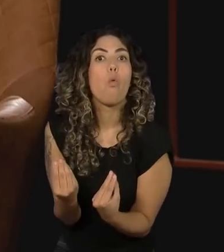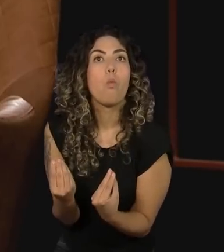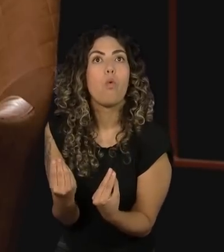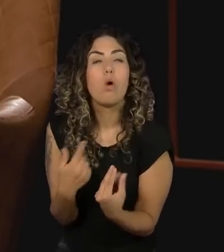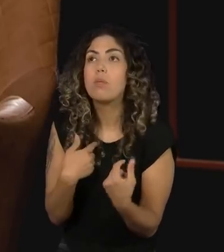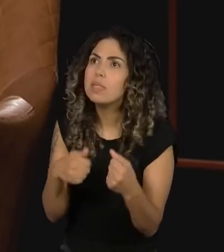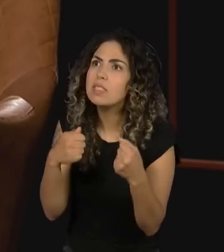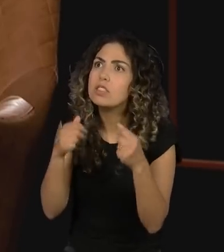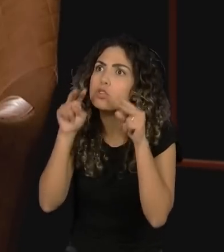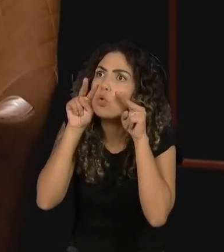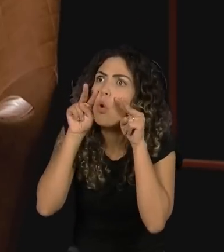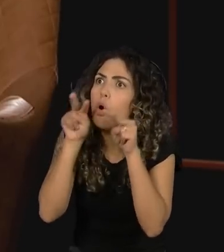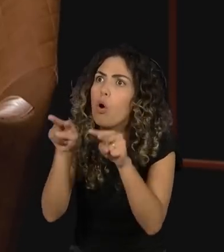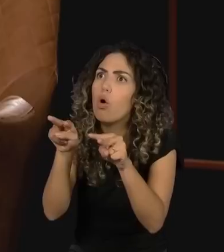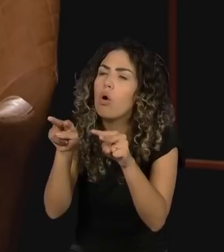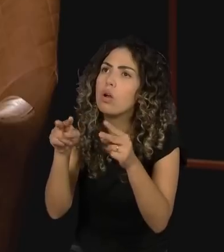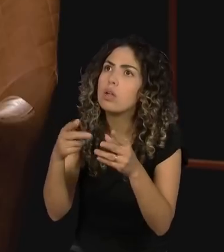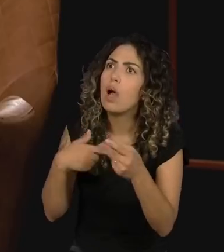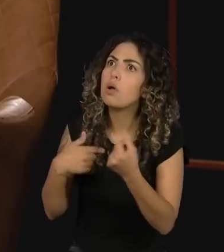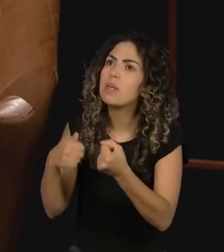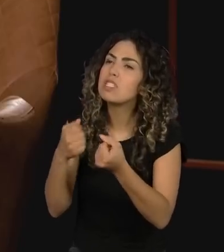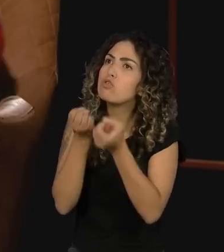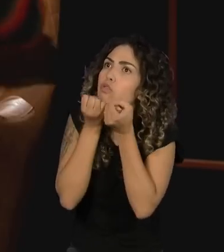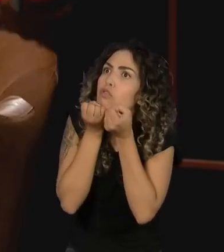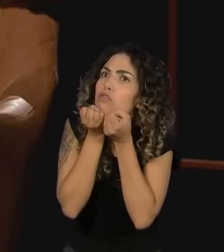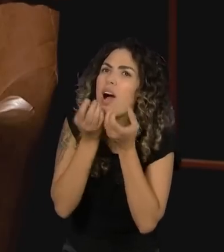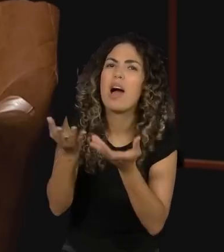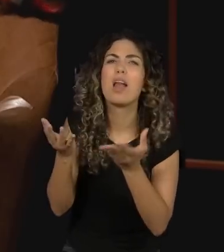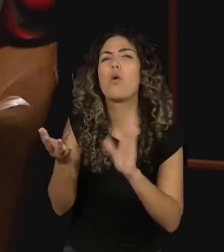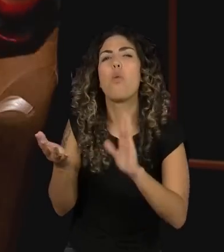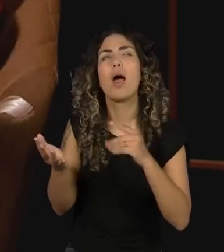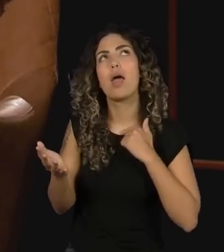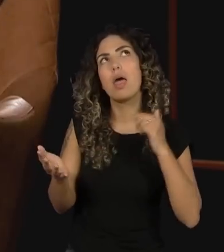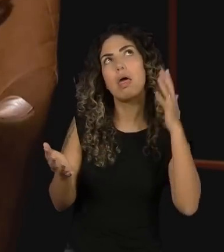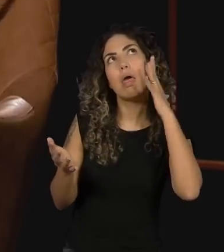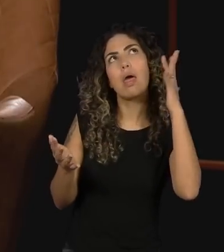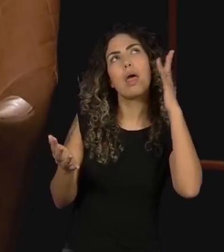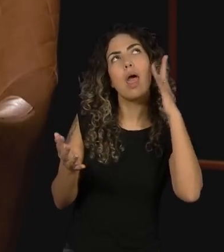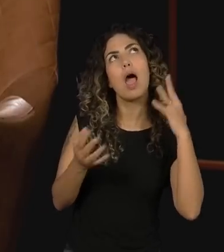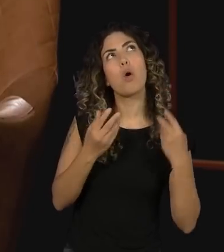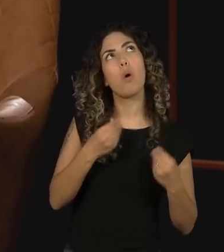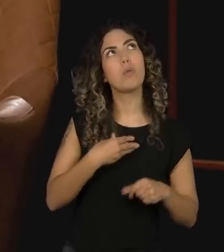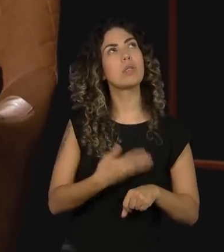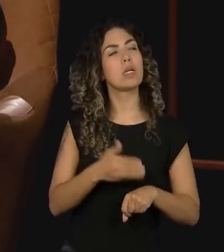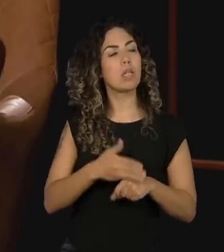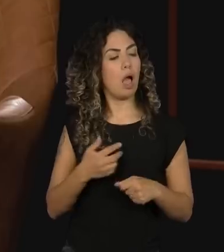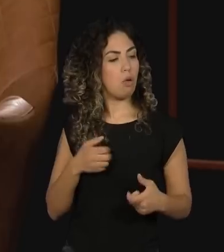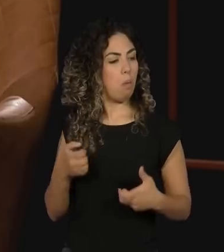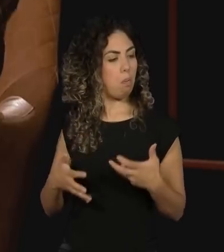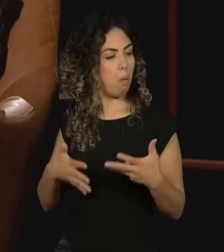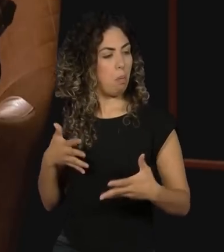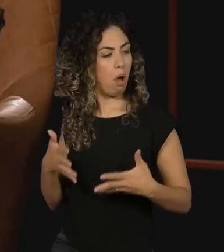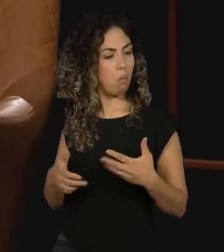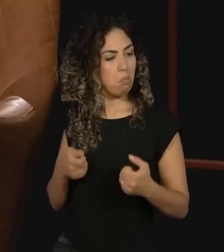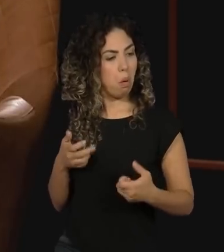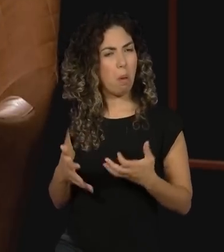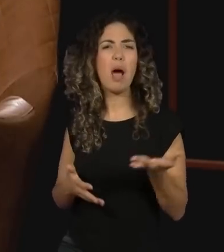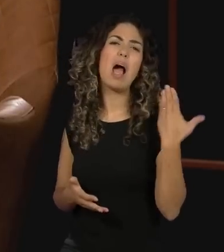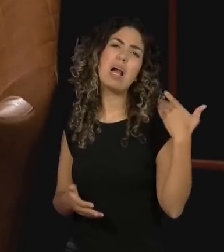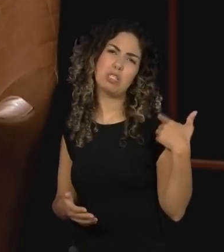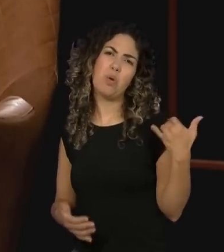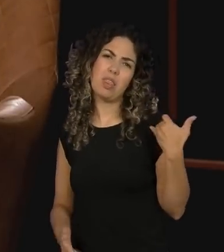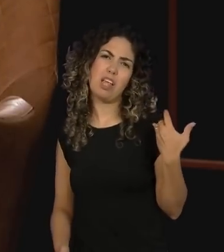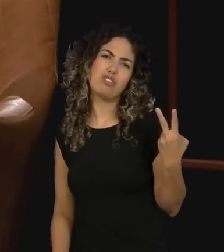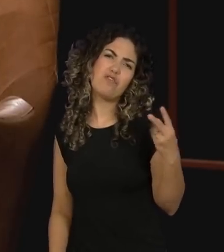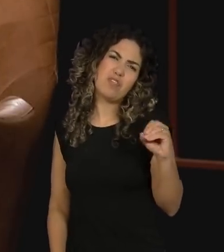observando de verdade o outro e falando, não do jeito que você pensou em casa, como você vai falar, isso eu fazia aos 20 anos, mas